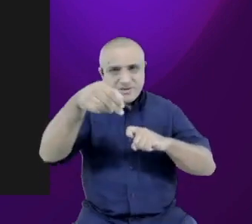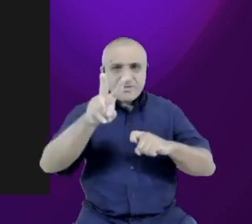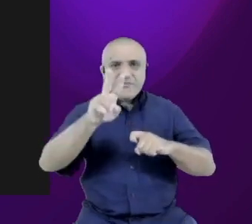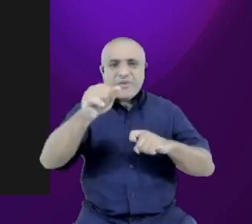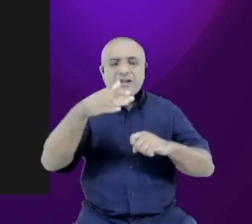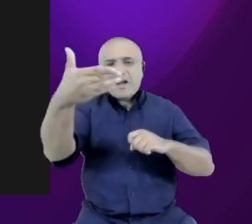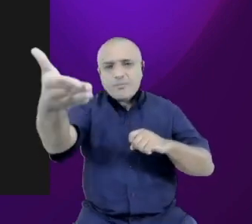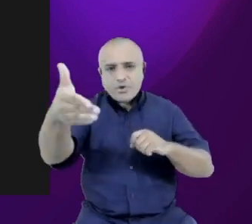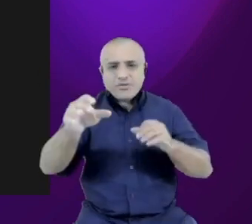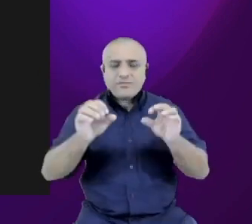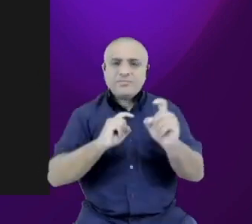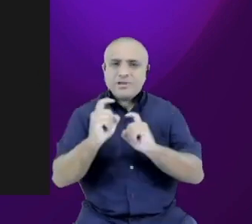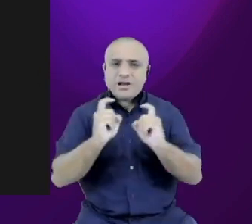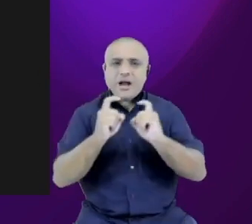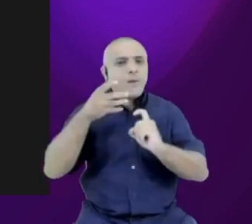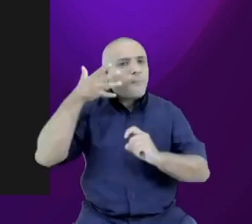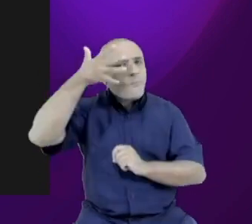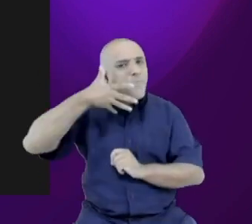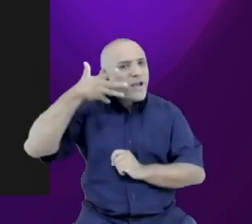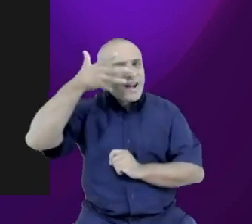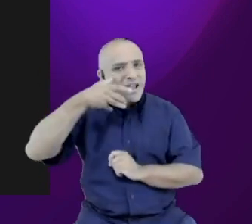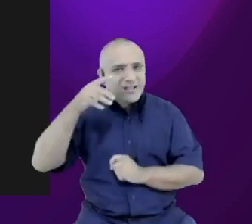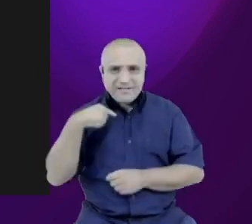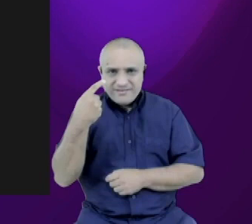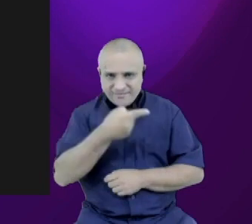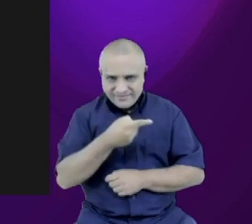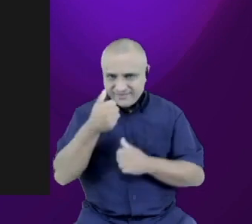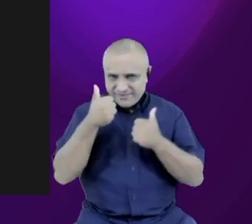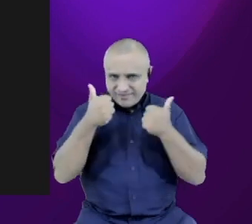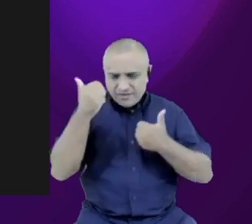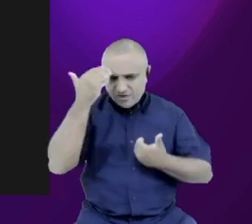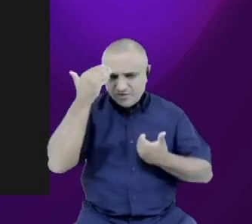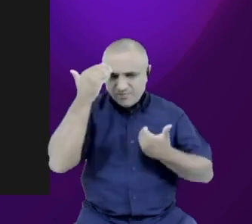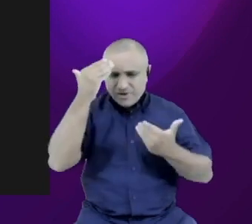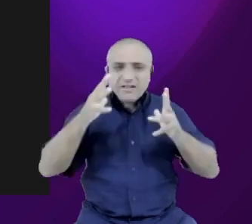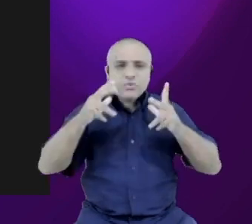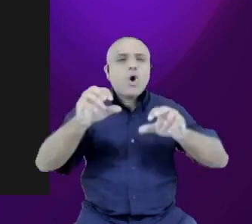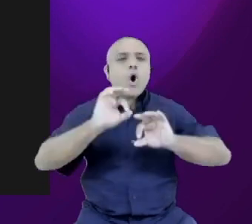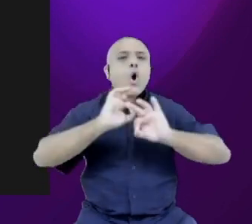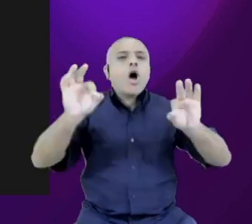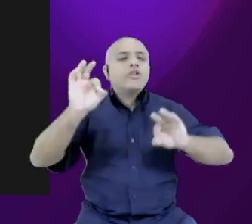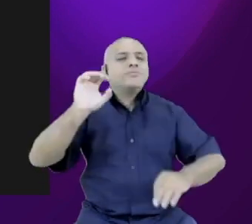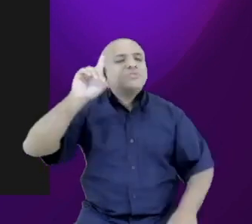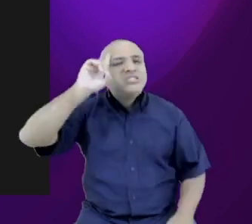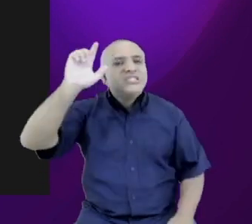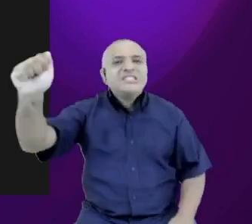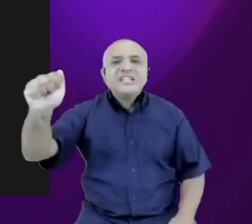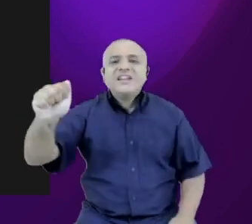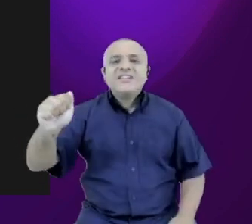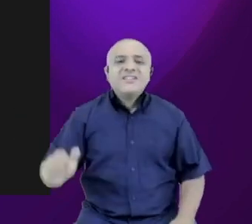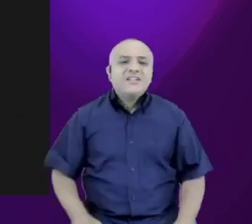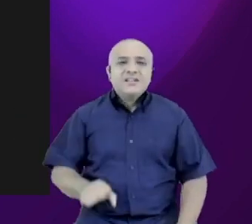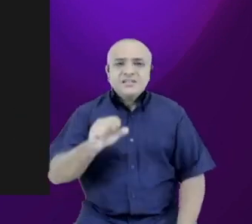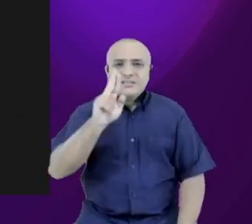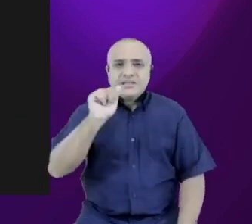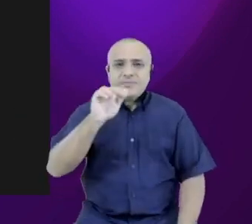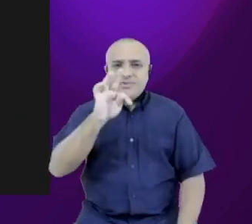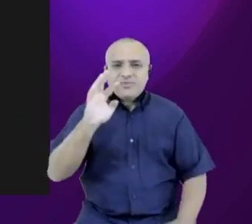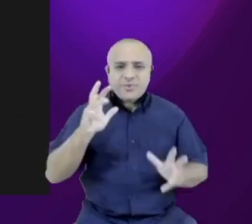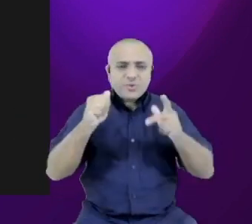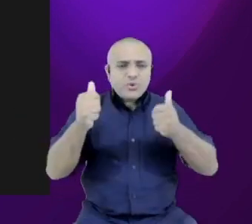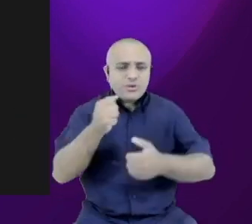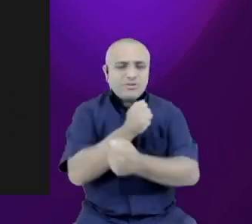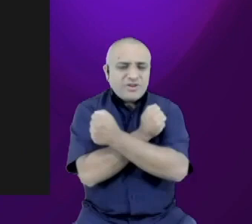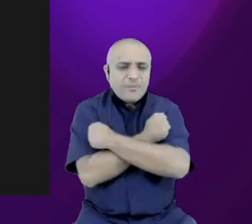a próxima palestra aí para nós, na próxima mesa. Obrigado a todos, um ótimo dia e um ótimo Summit para todos. Grande abraço.